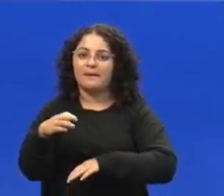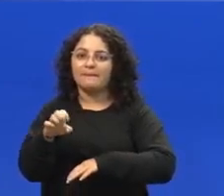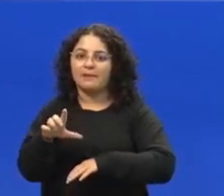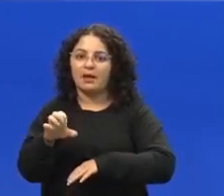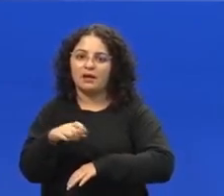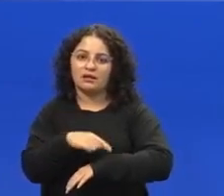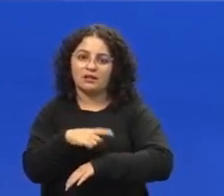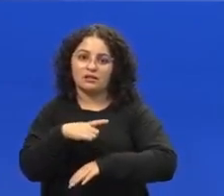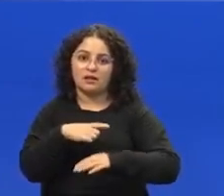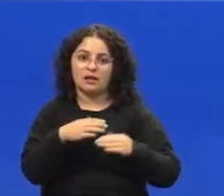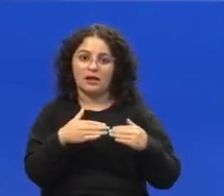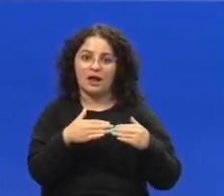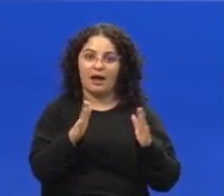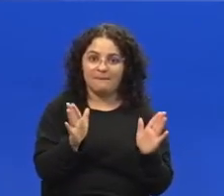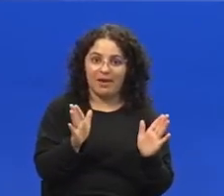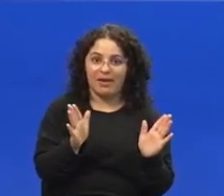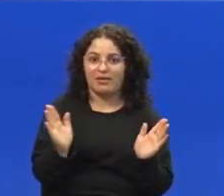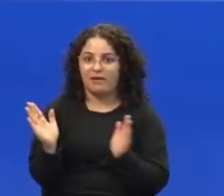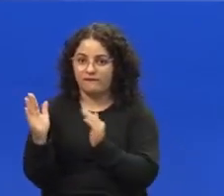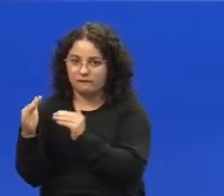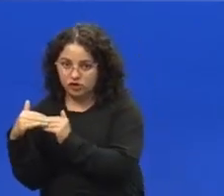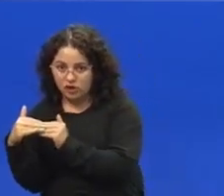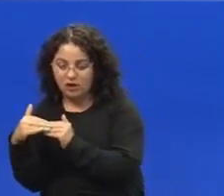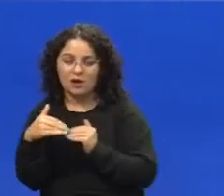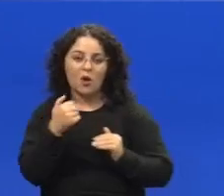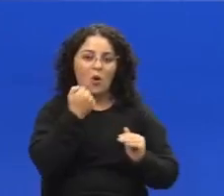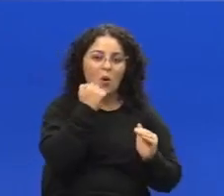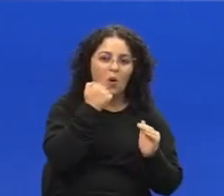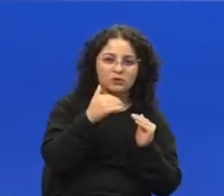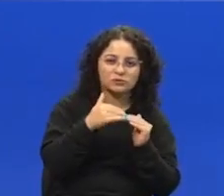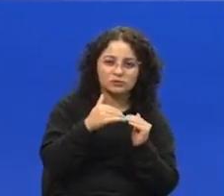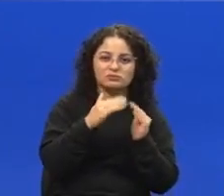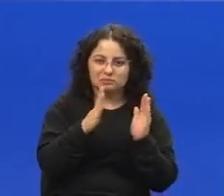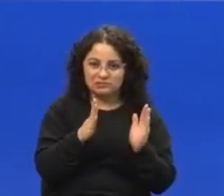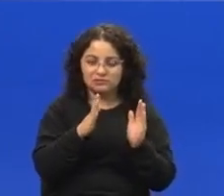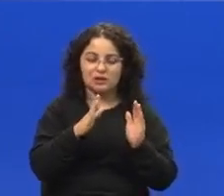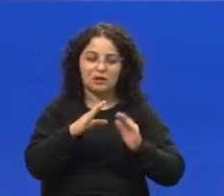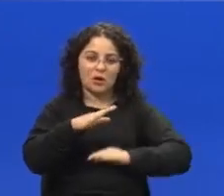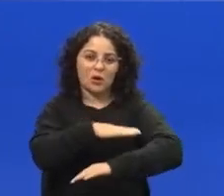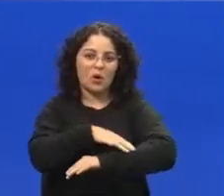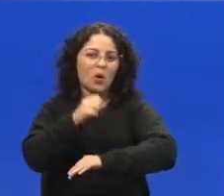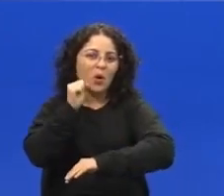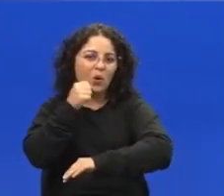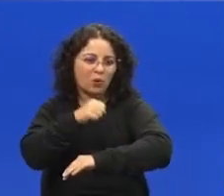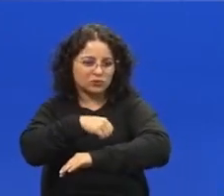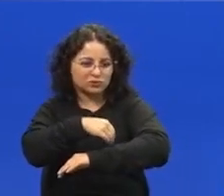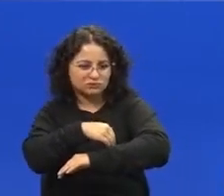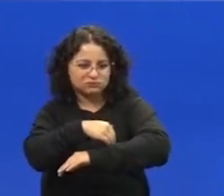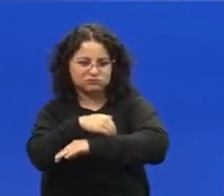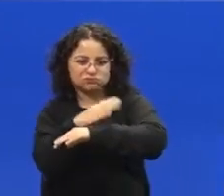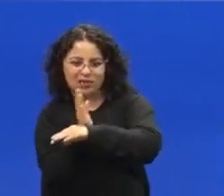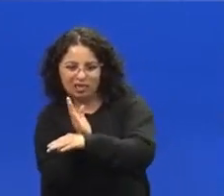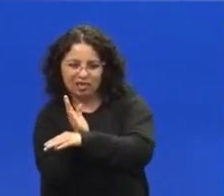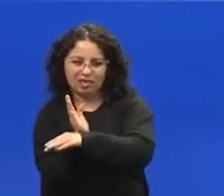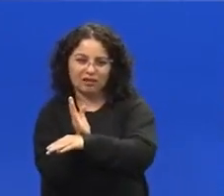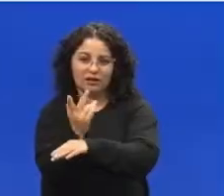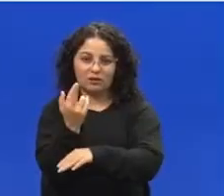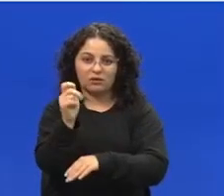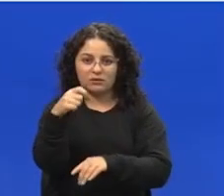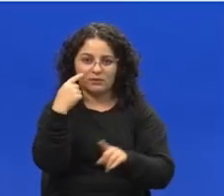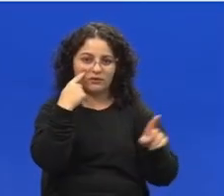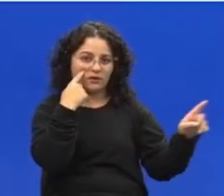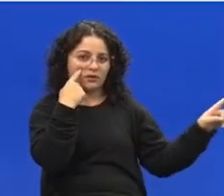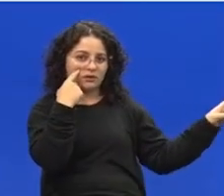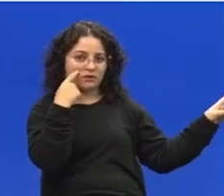fraturas abertas e as fraturas fechadas. As fraturas abertas é quando eu tenho a exposição dos tecidos moles, como a gente pode ver na